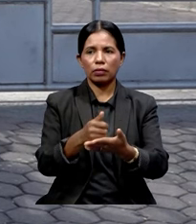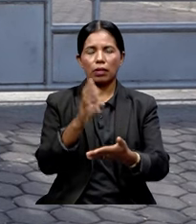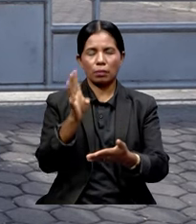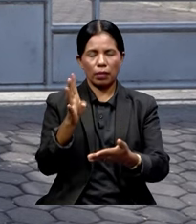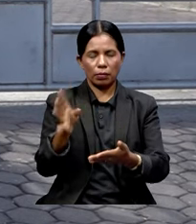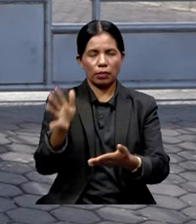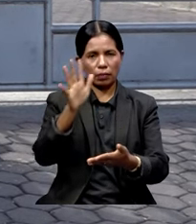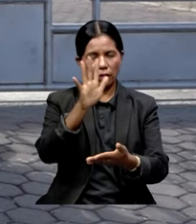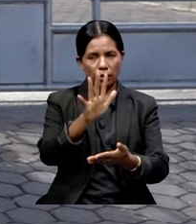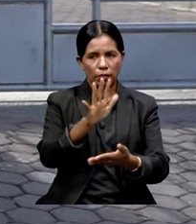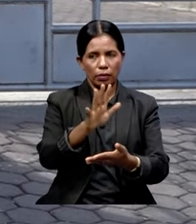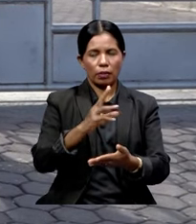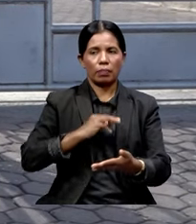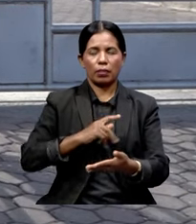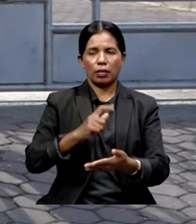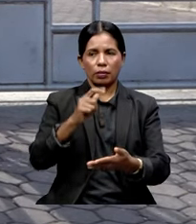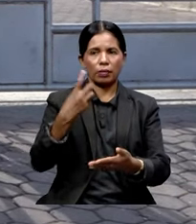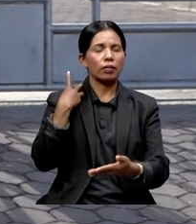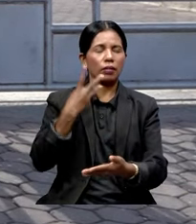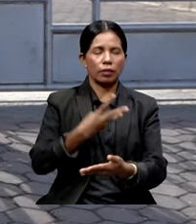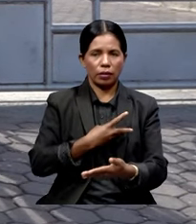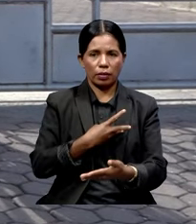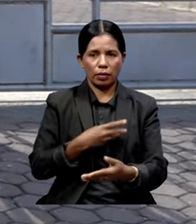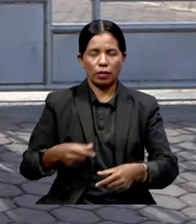45, Manatuto ita